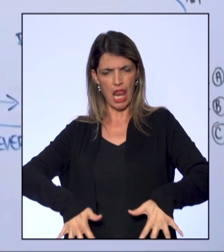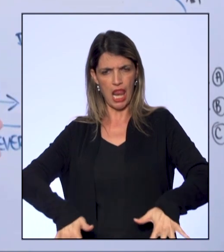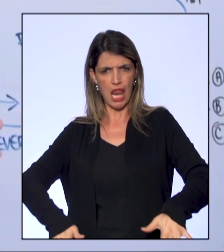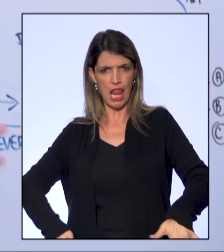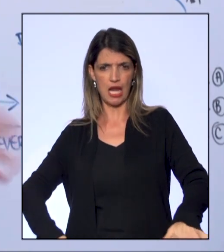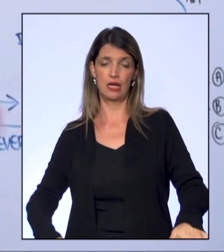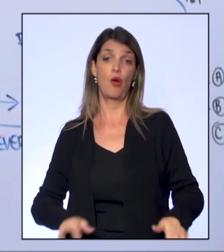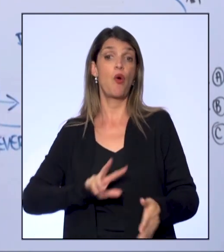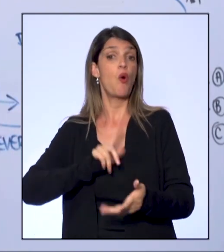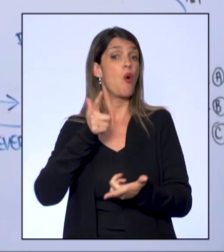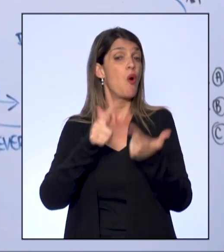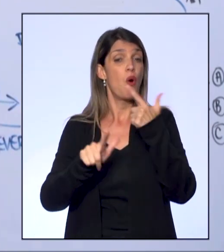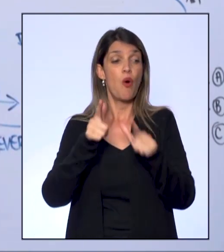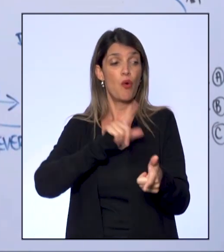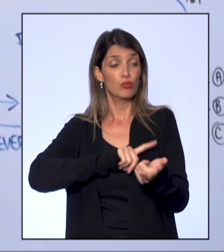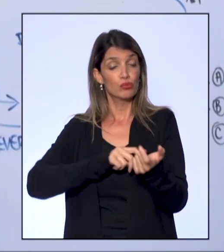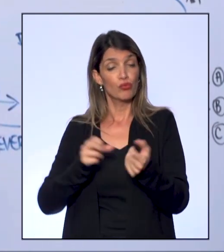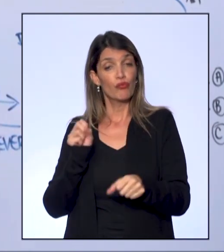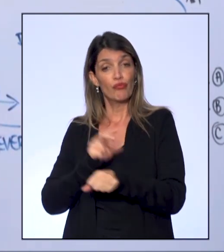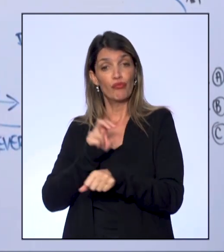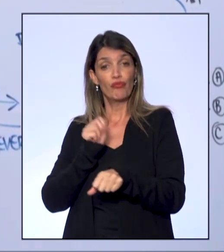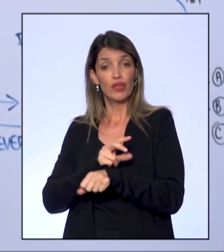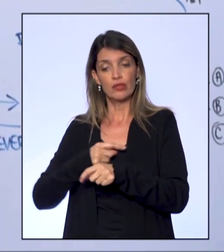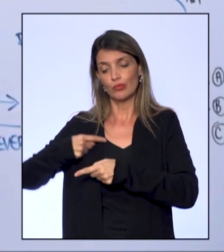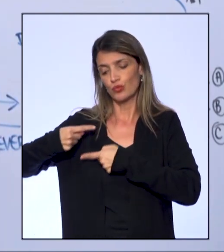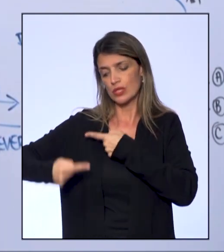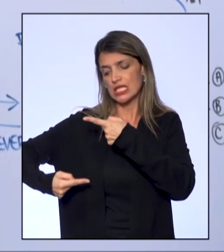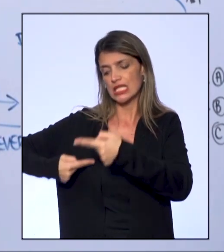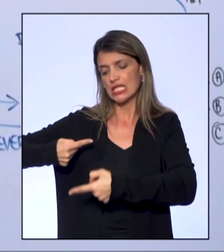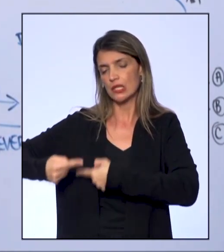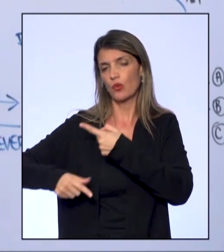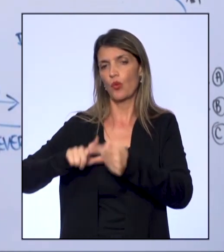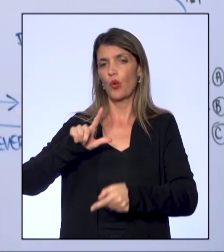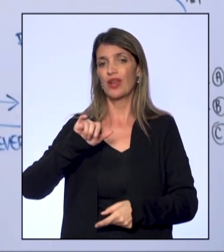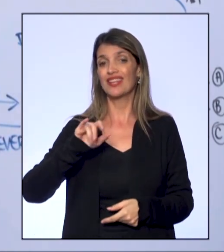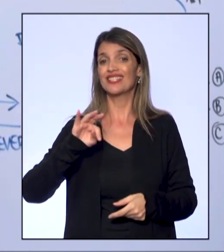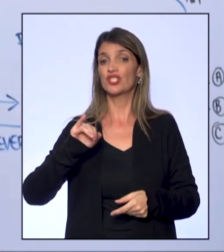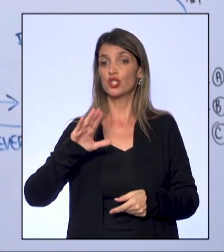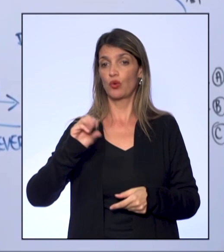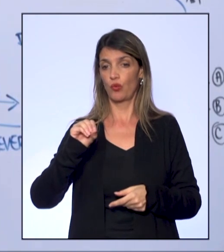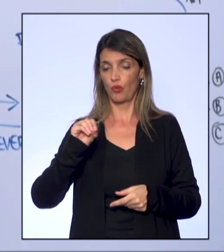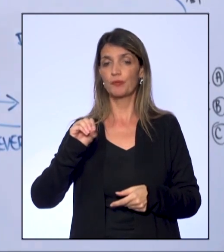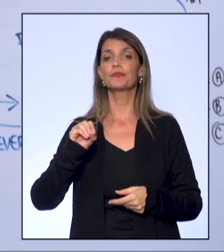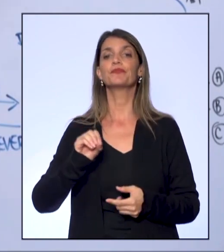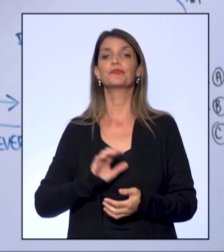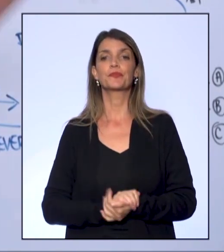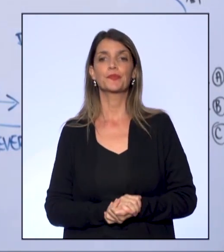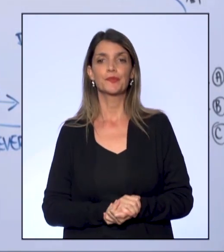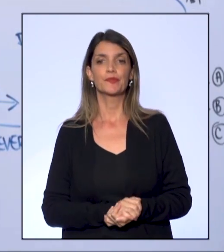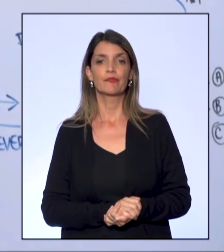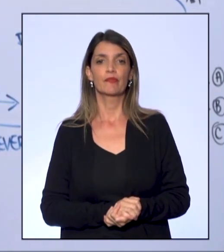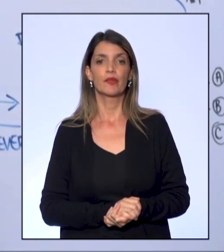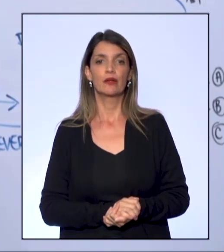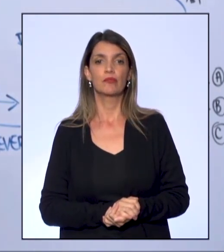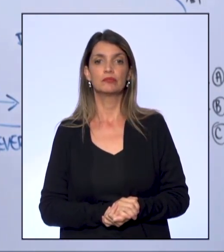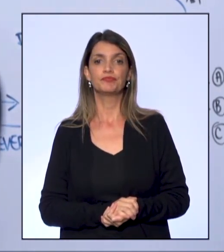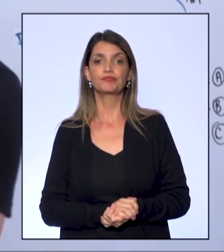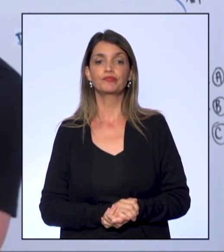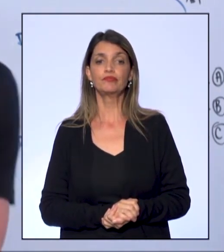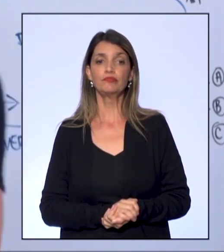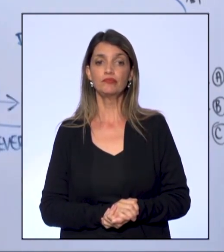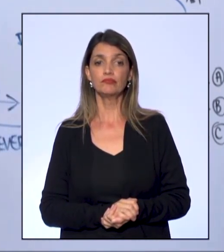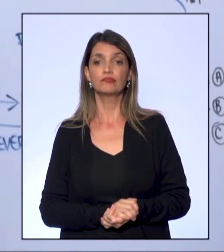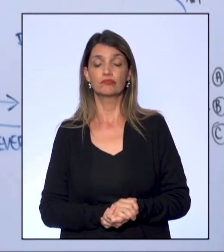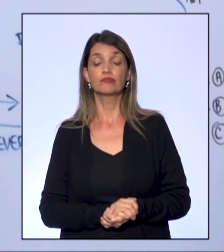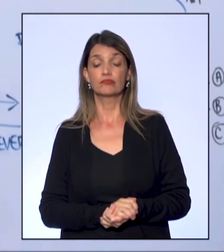liberar outros vírus. A gente chama isso de ciclo lítico. Ciclo lítico, tá? Então, no caso